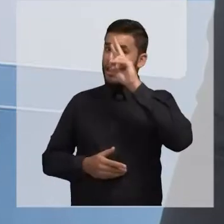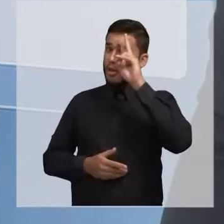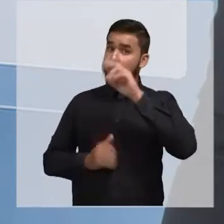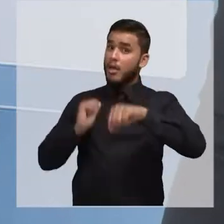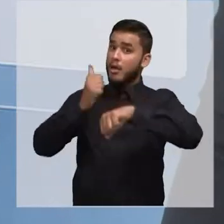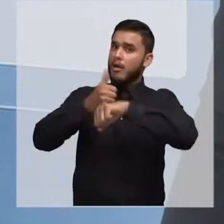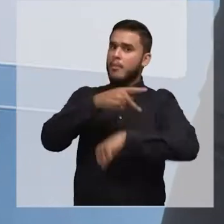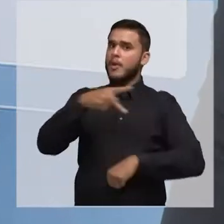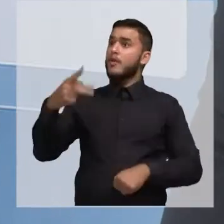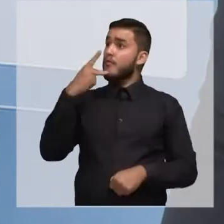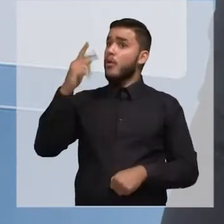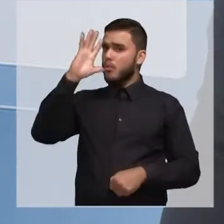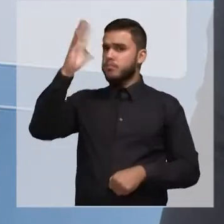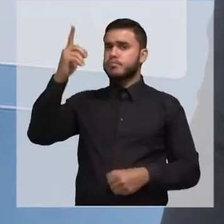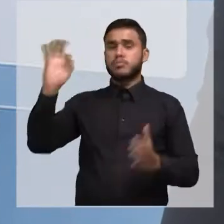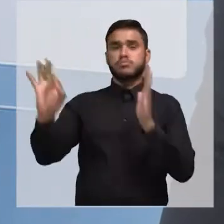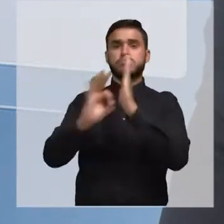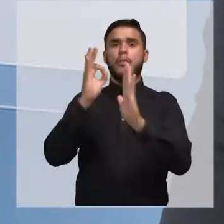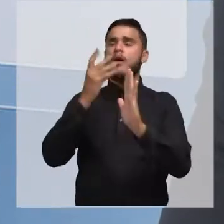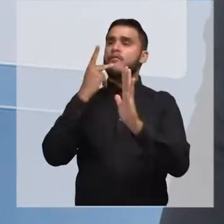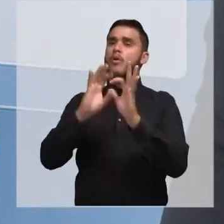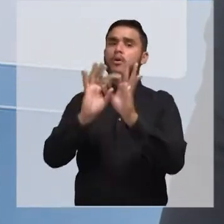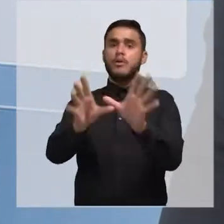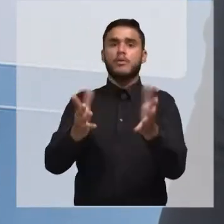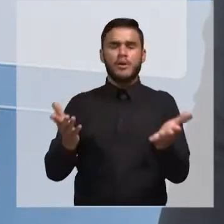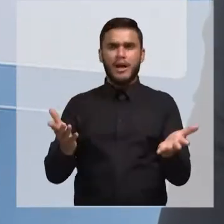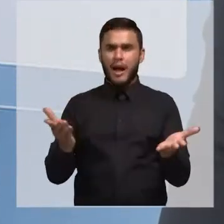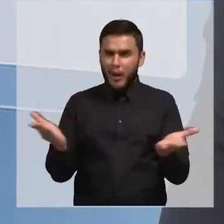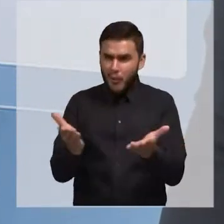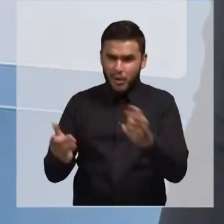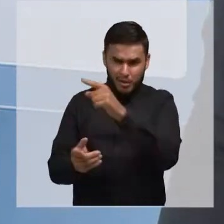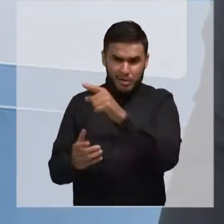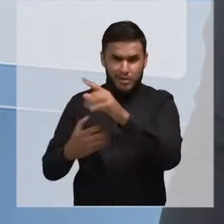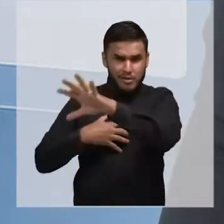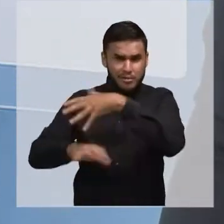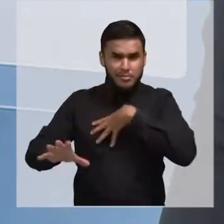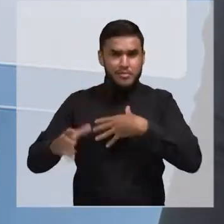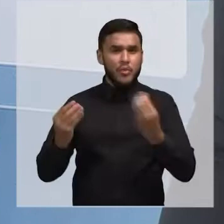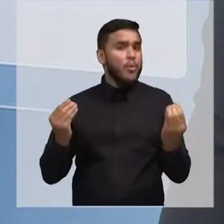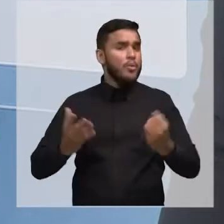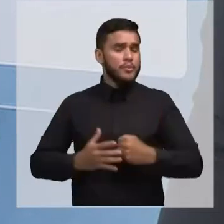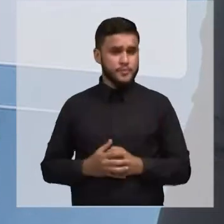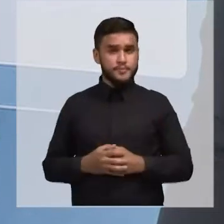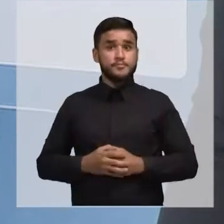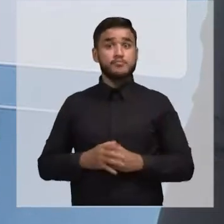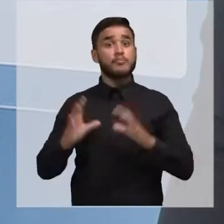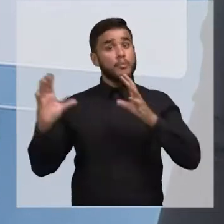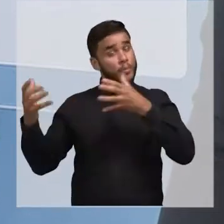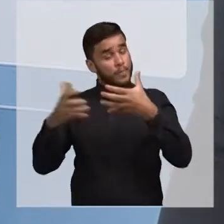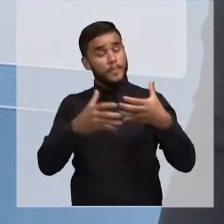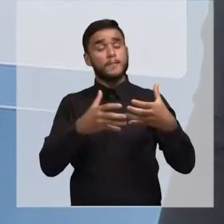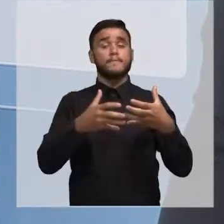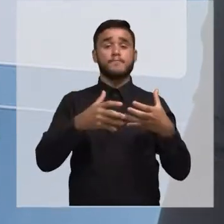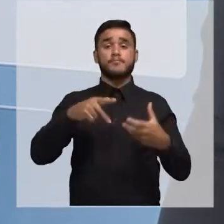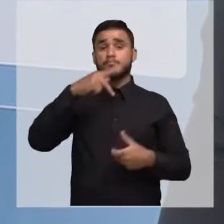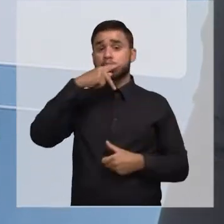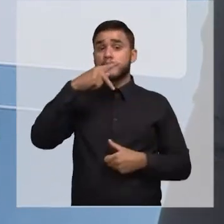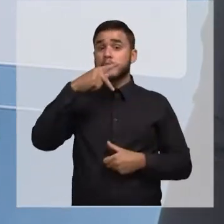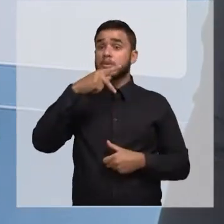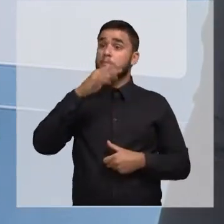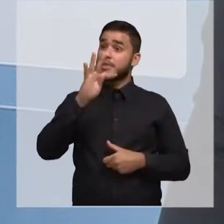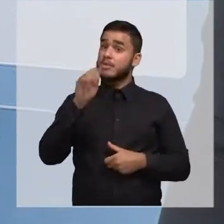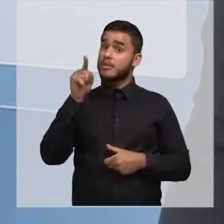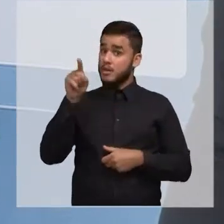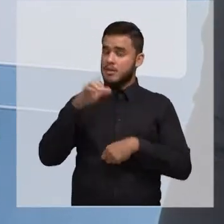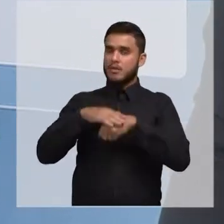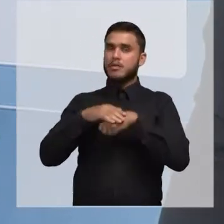candidato. Quem é condenado por um colegiado não pode ser candidato. O Lula é condenado por um colegiado e por um colegiado